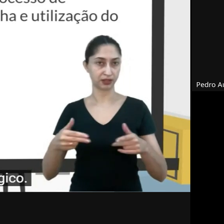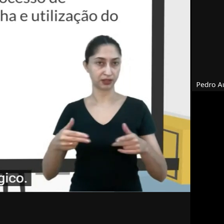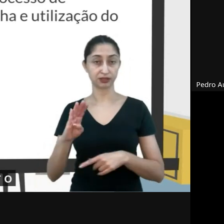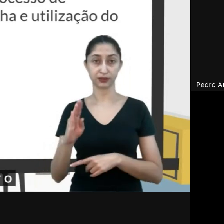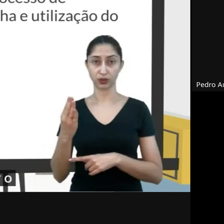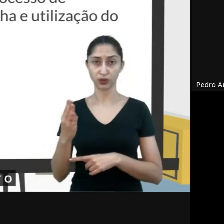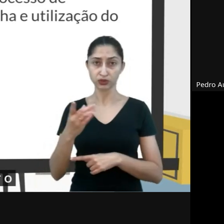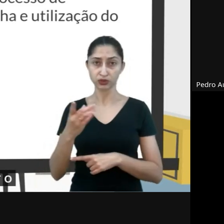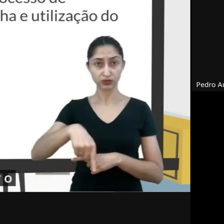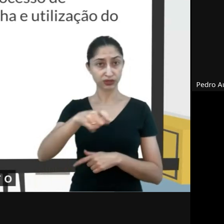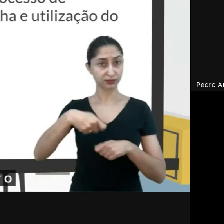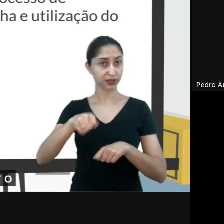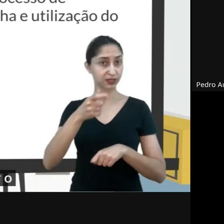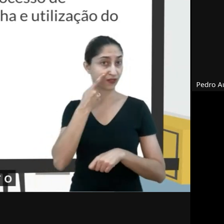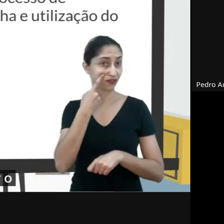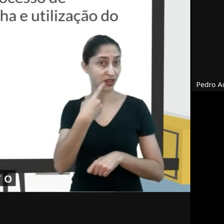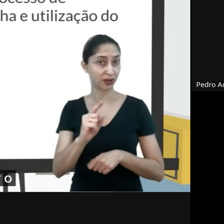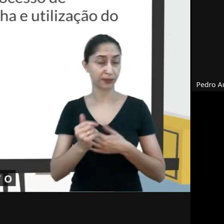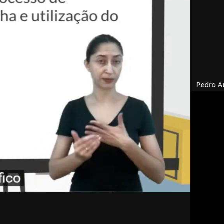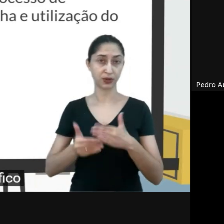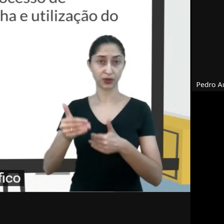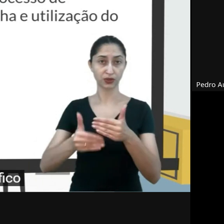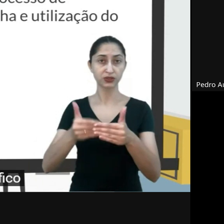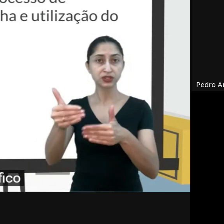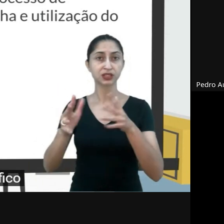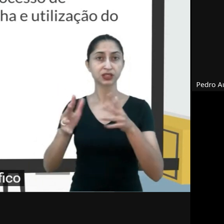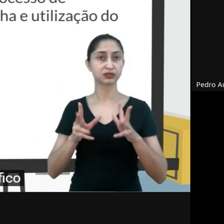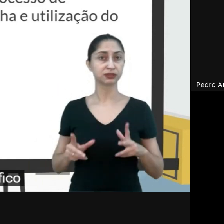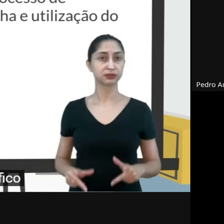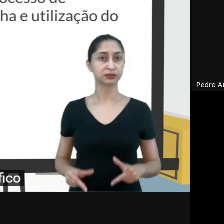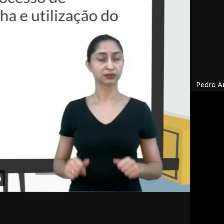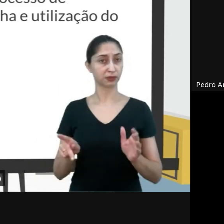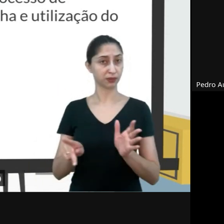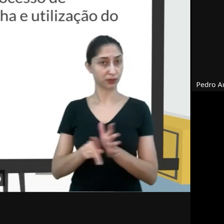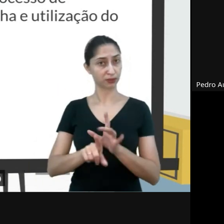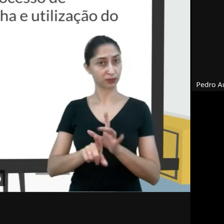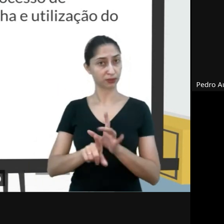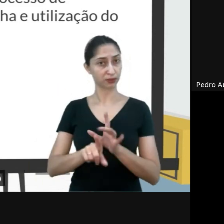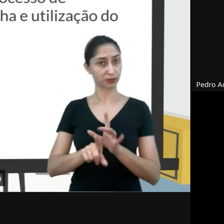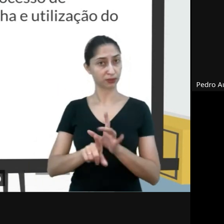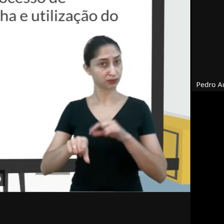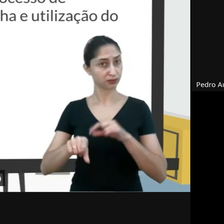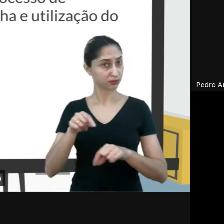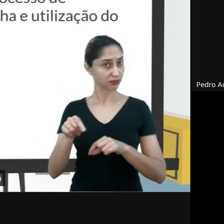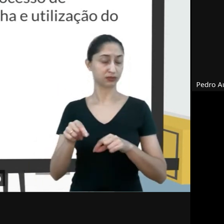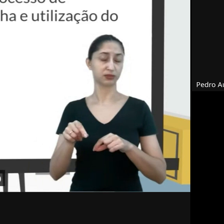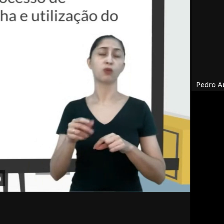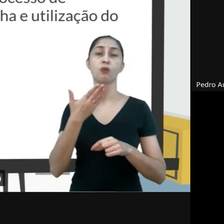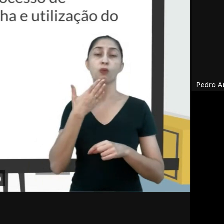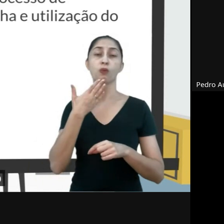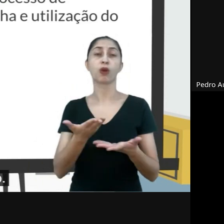biológico. E para isso, você deve observar o processo de desinfecção específico para a escolha e utilização do